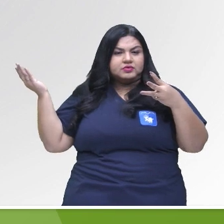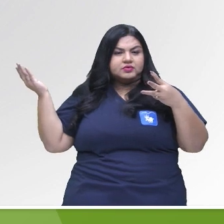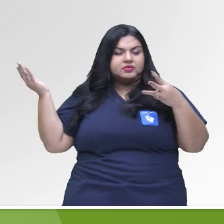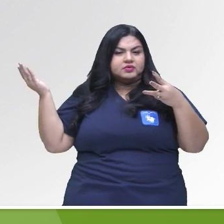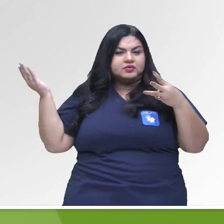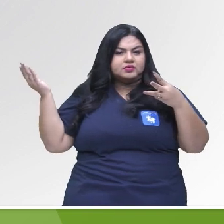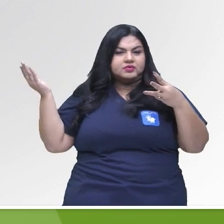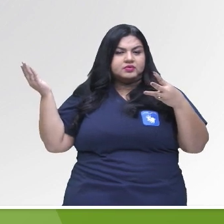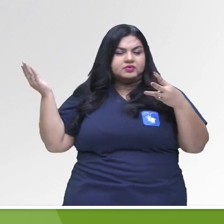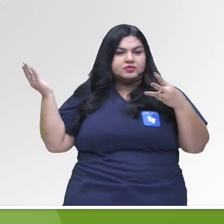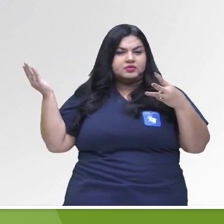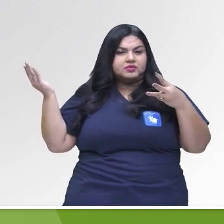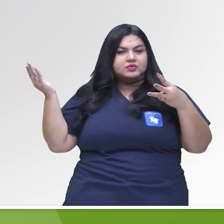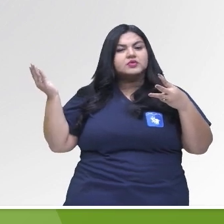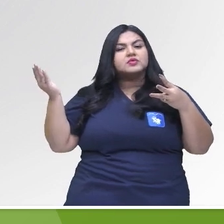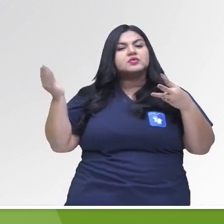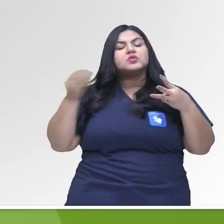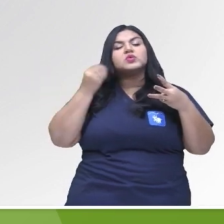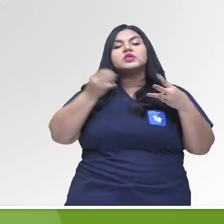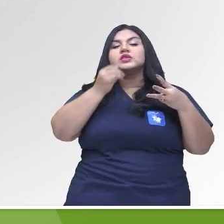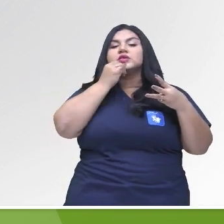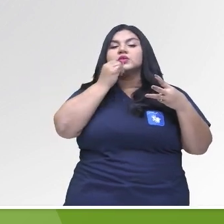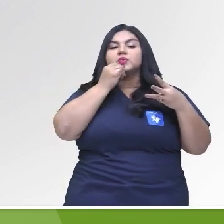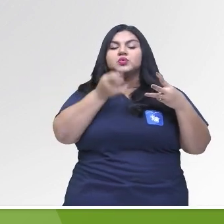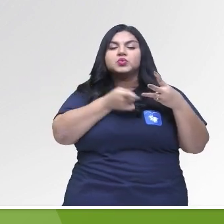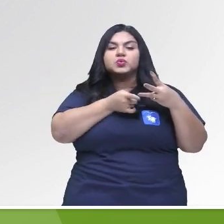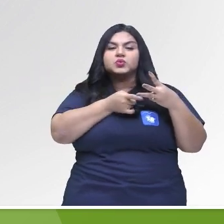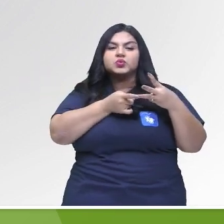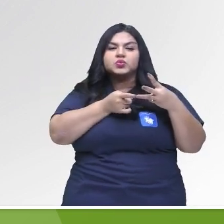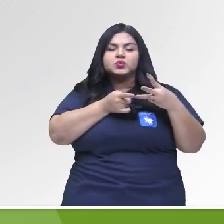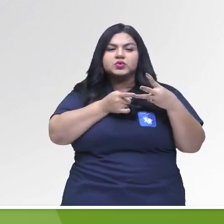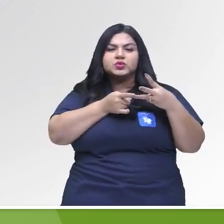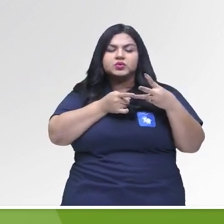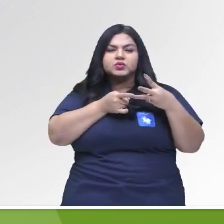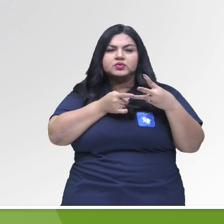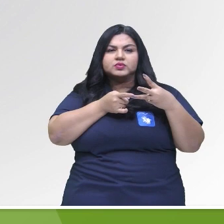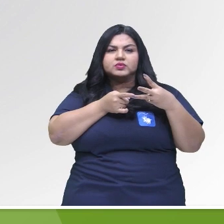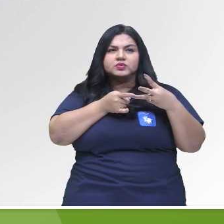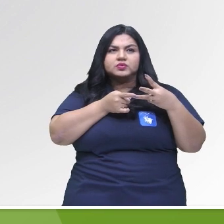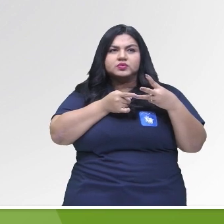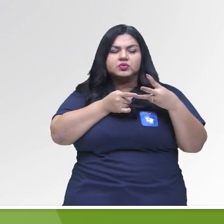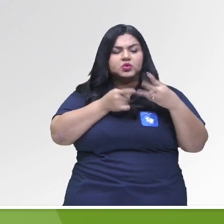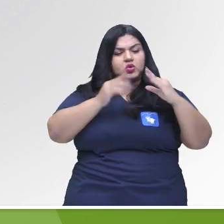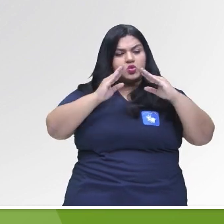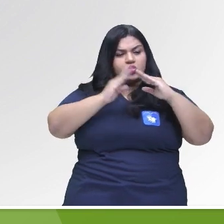policarbonatos. Aqui eu trouxe como exemplo para vocês, né? Aquelas